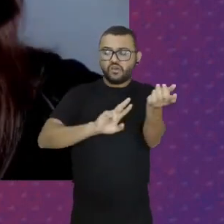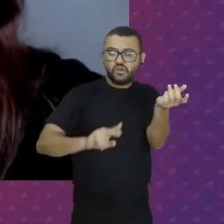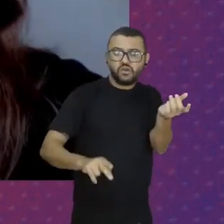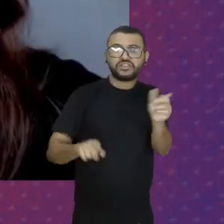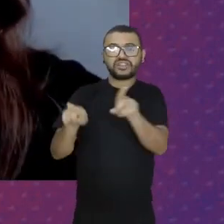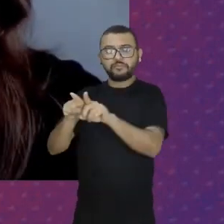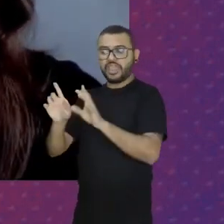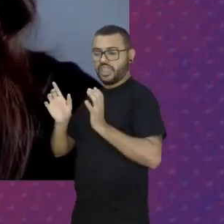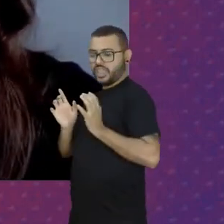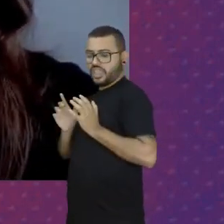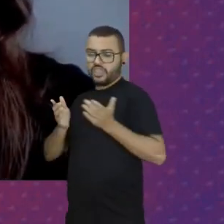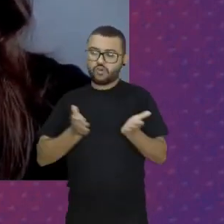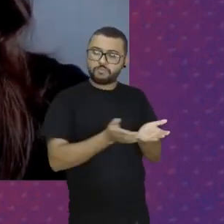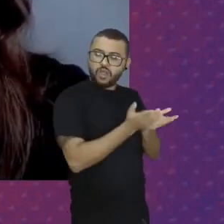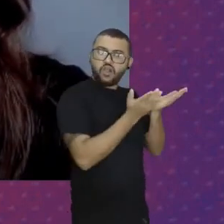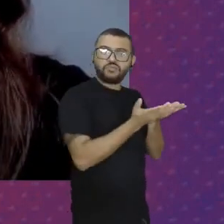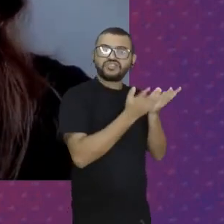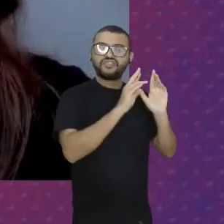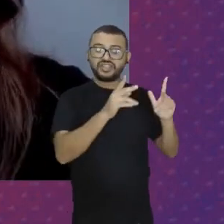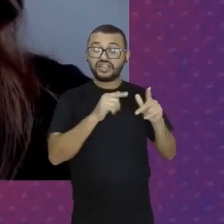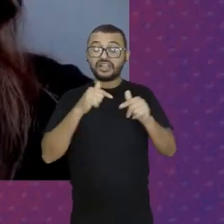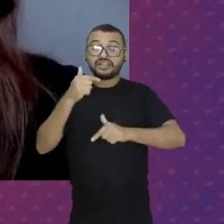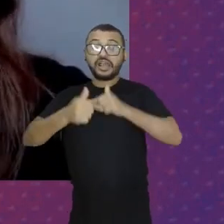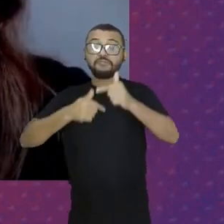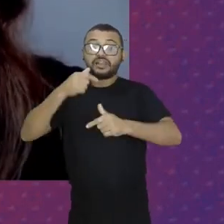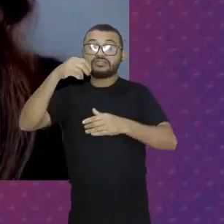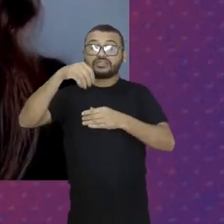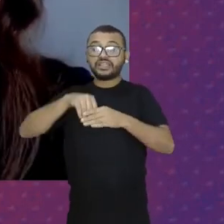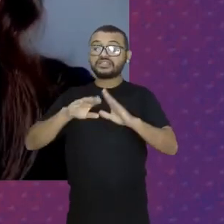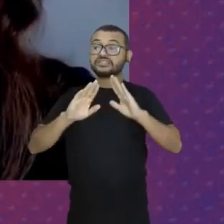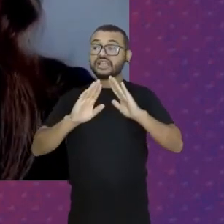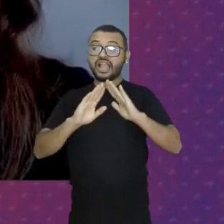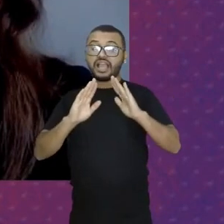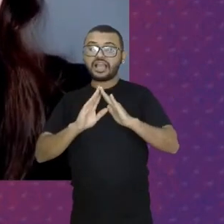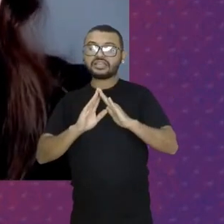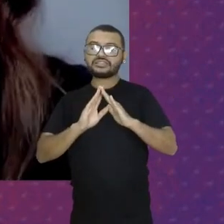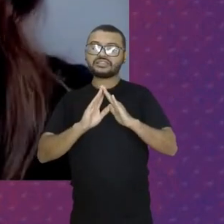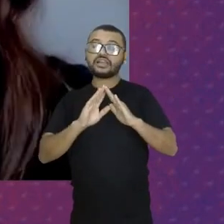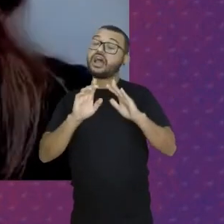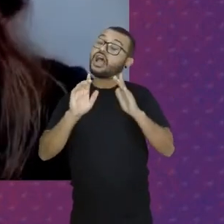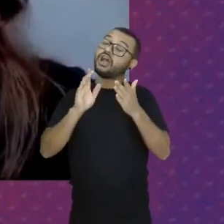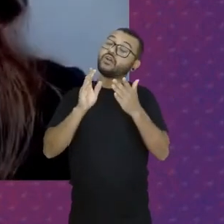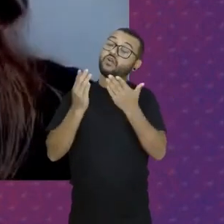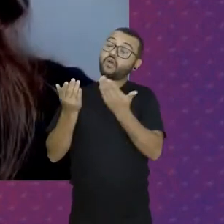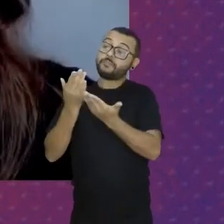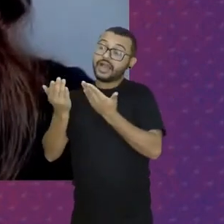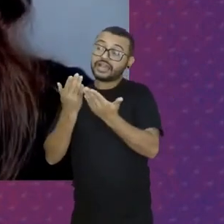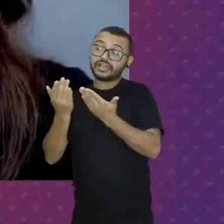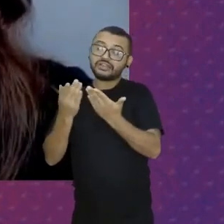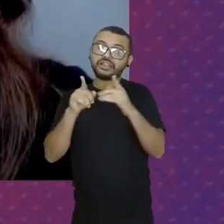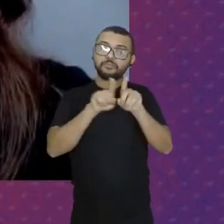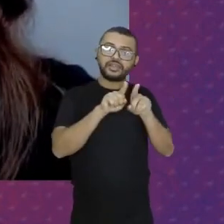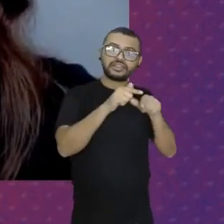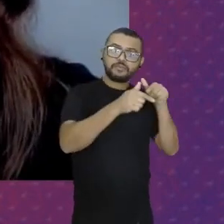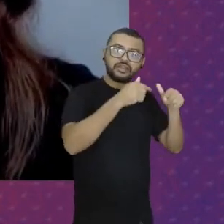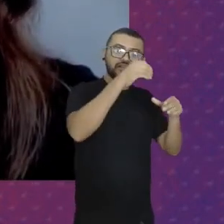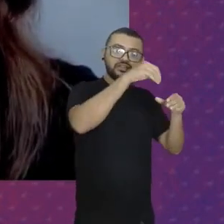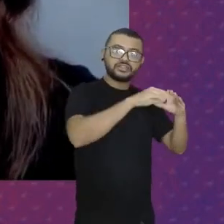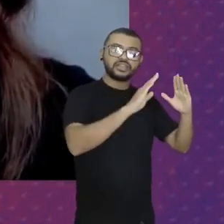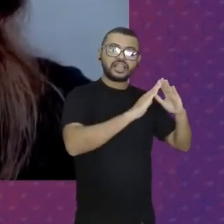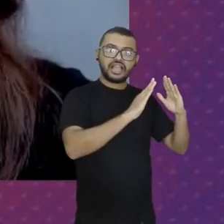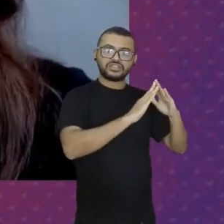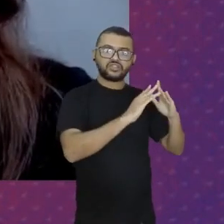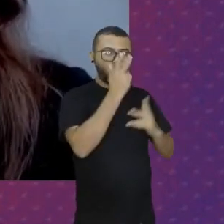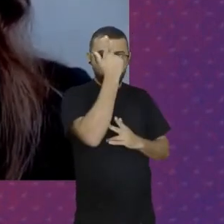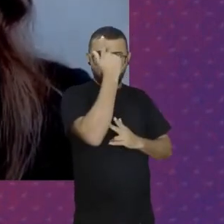classe, que é o trabalho doméstico remunerado, né? Com muito peso na nossa sociedade.